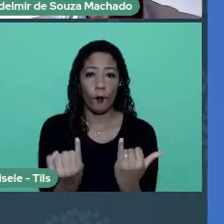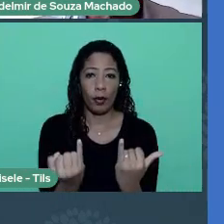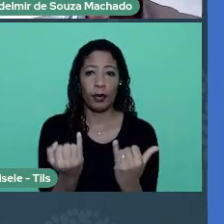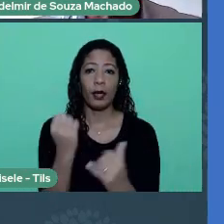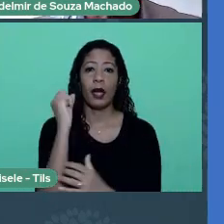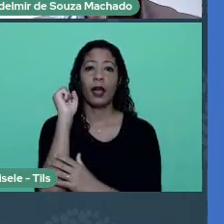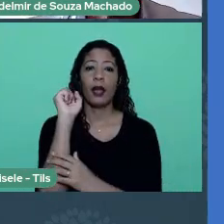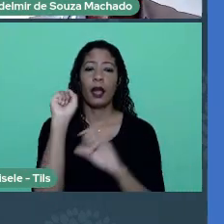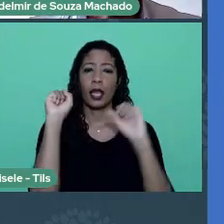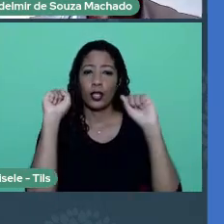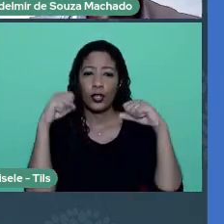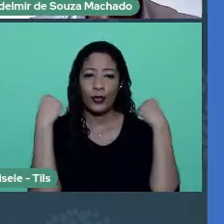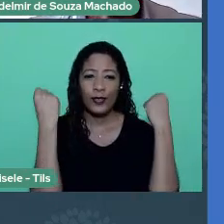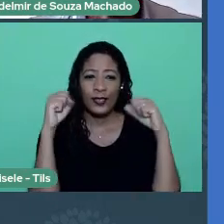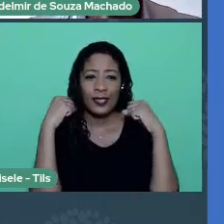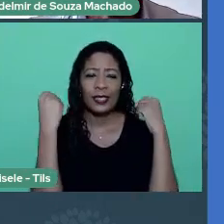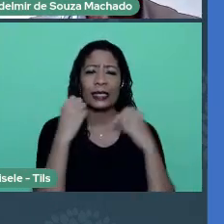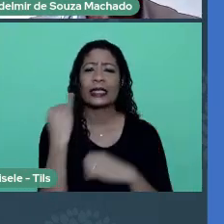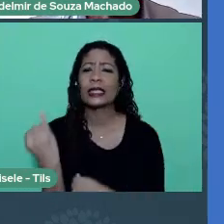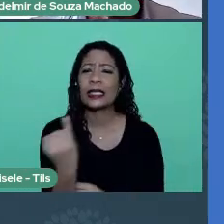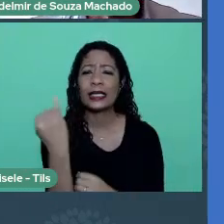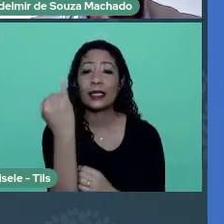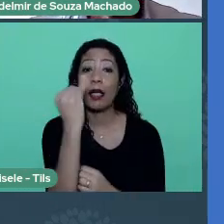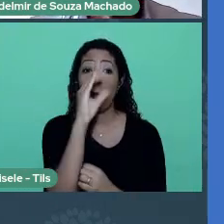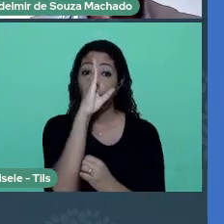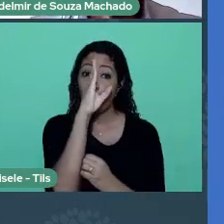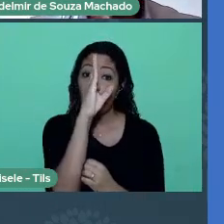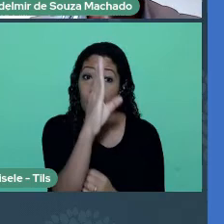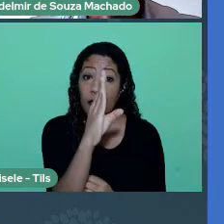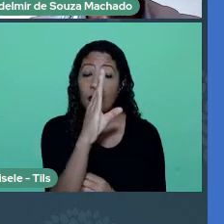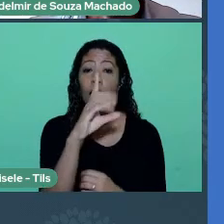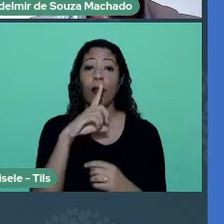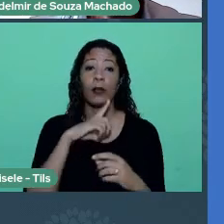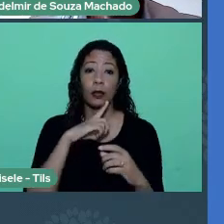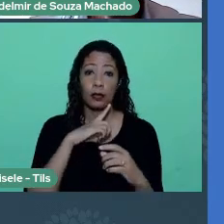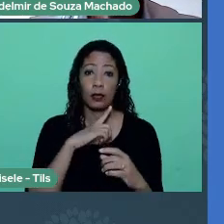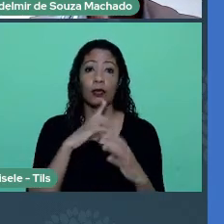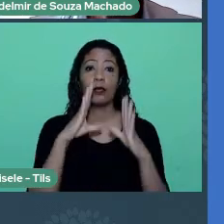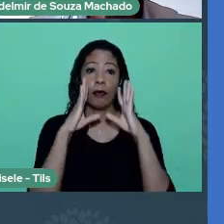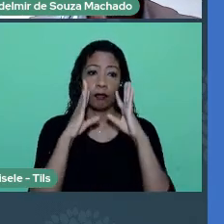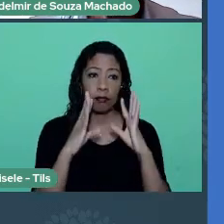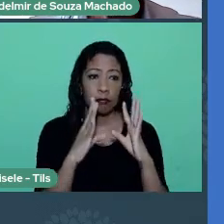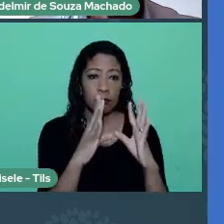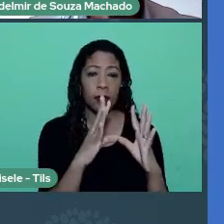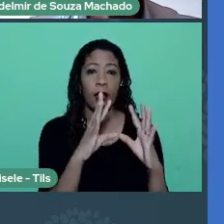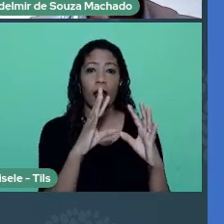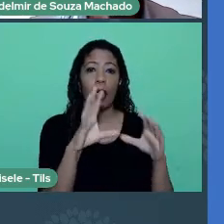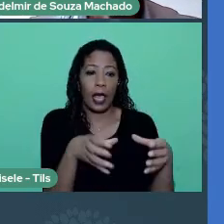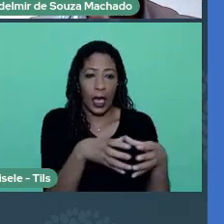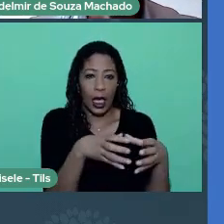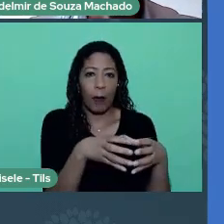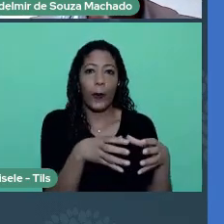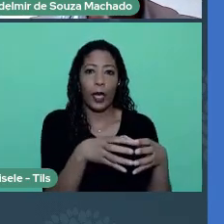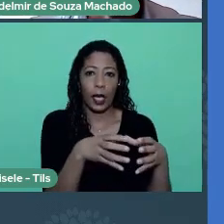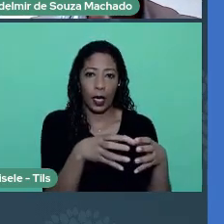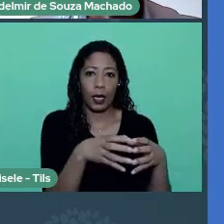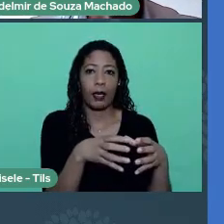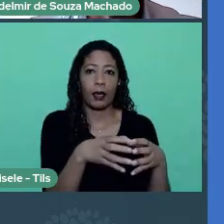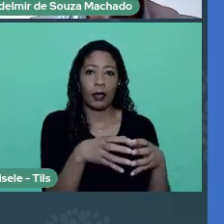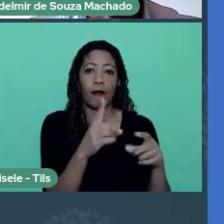principalmente orientado por seu médico, assistido por uma equipe. A atividade física vai melhorar o